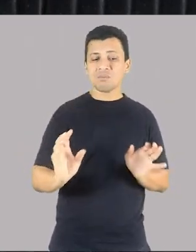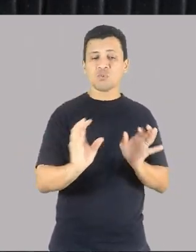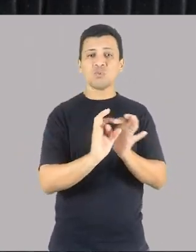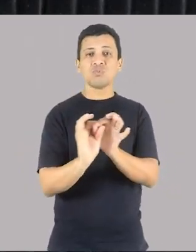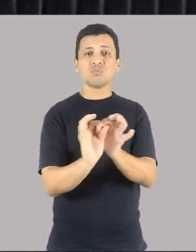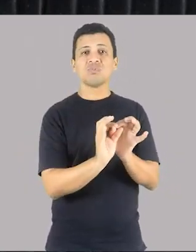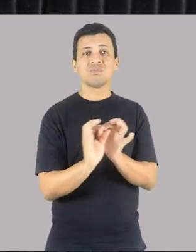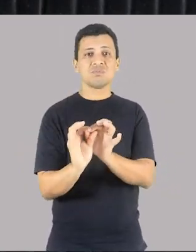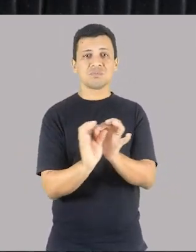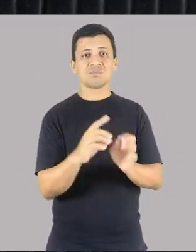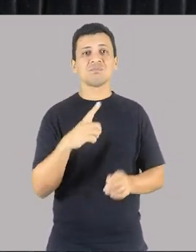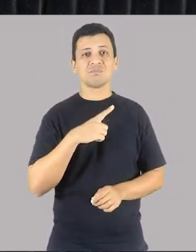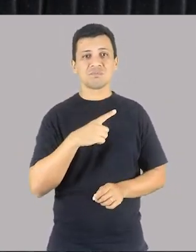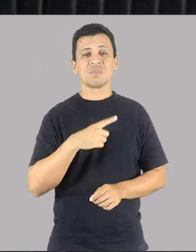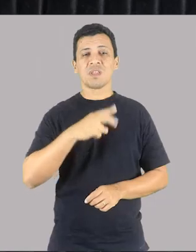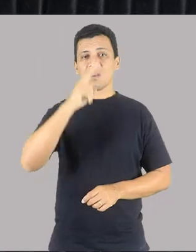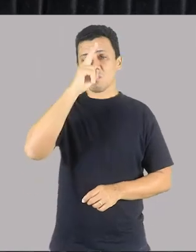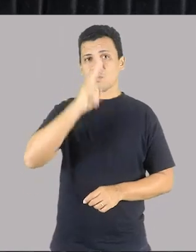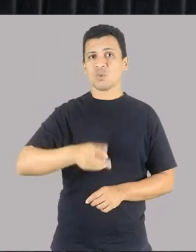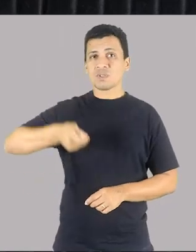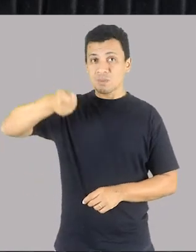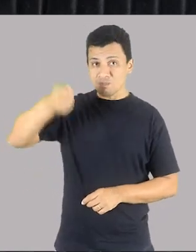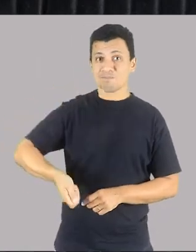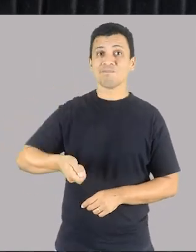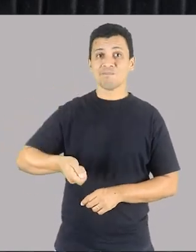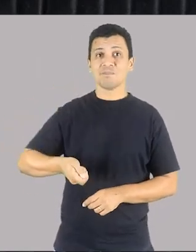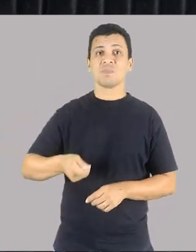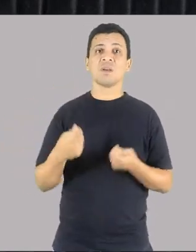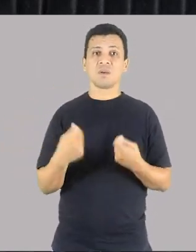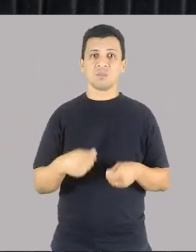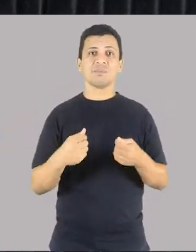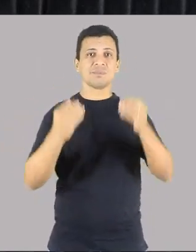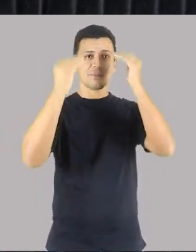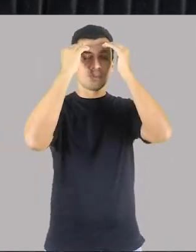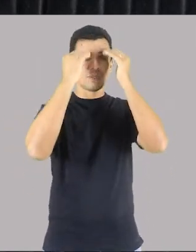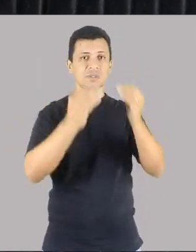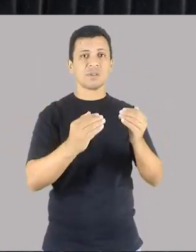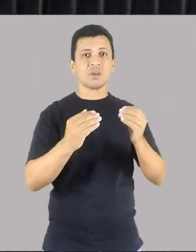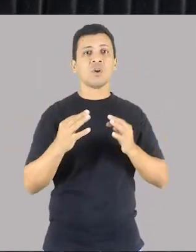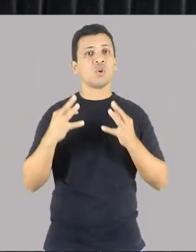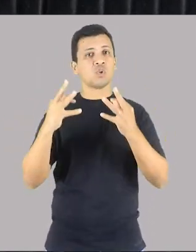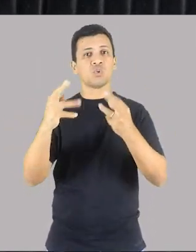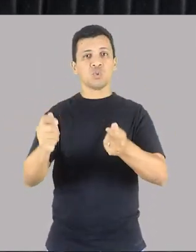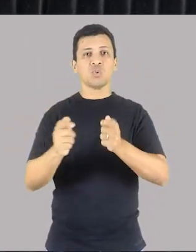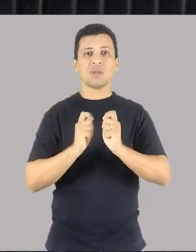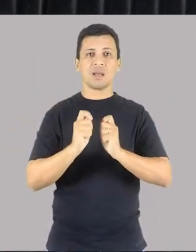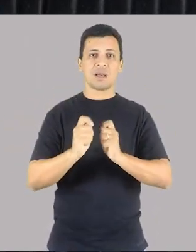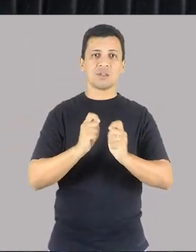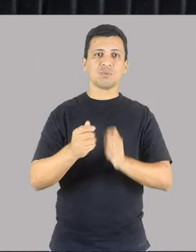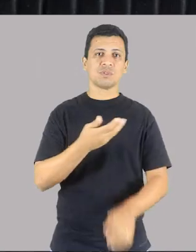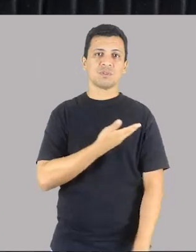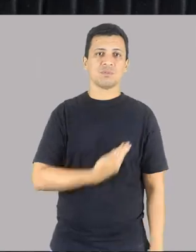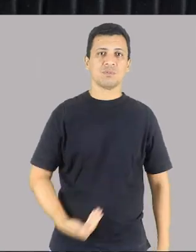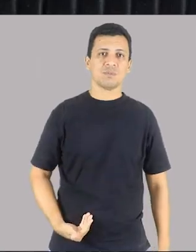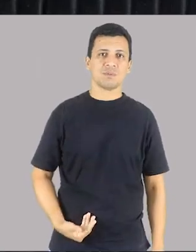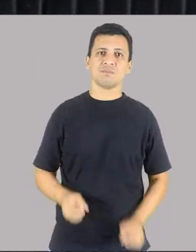expressos quanto os implícitos têm força obrigatória e devem ser seguidos por toda a administração pública.